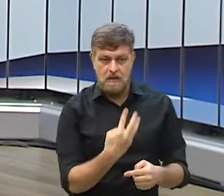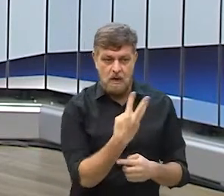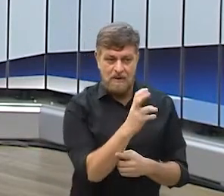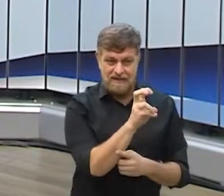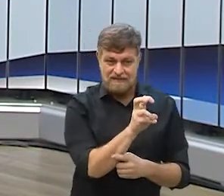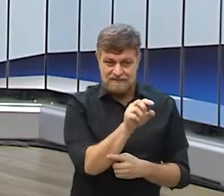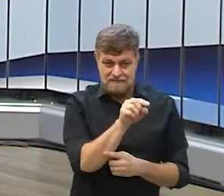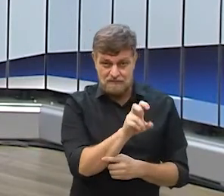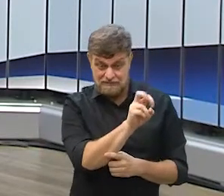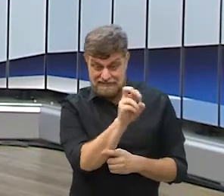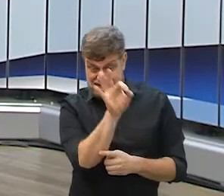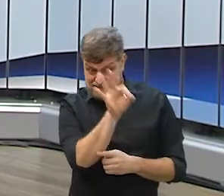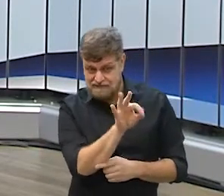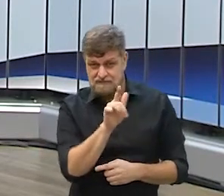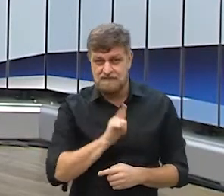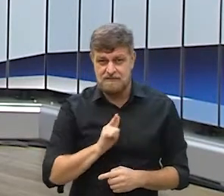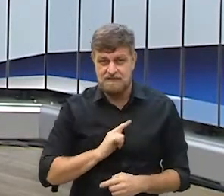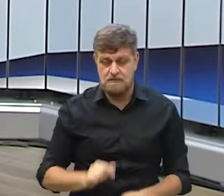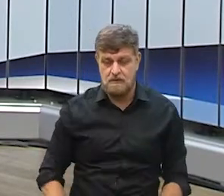45,85.